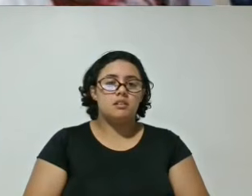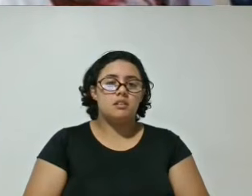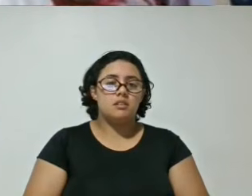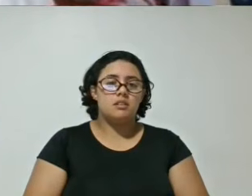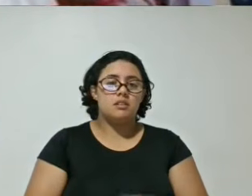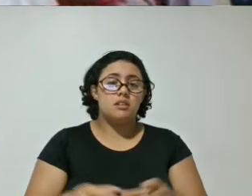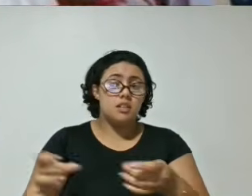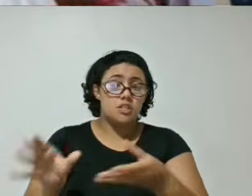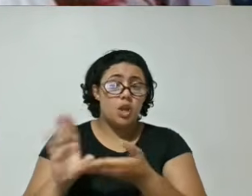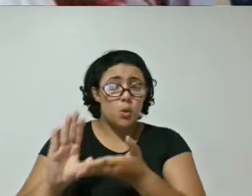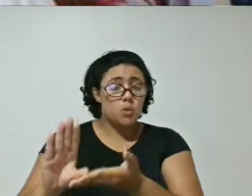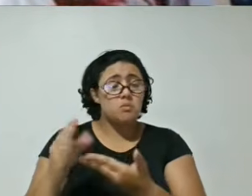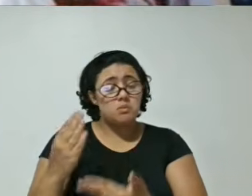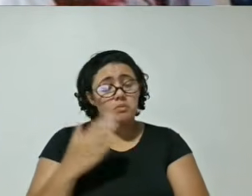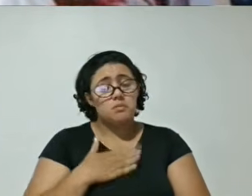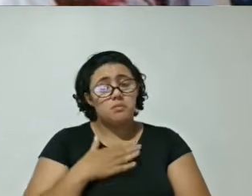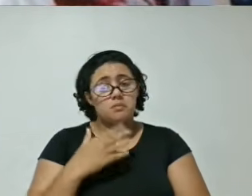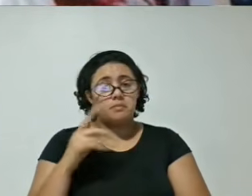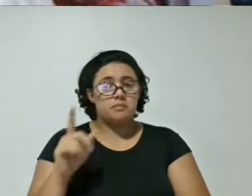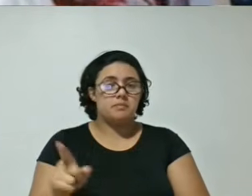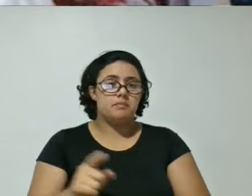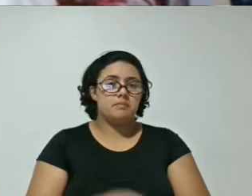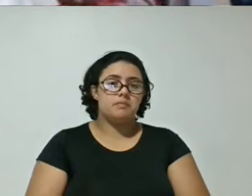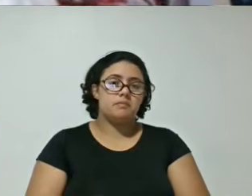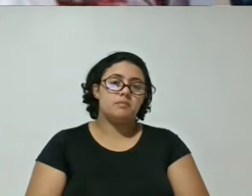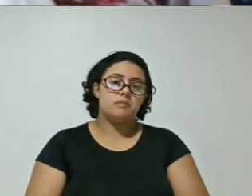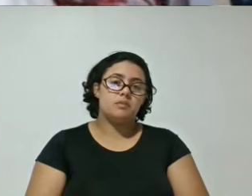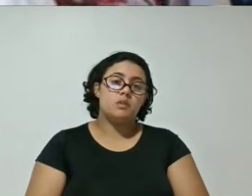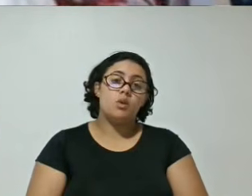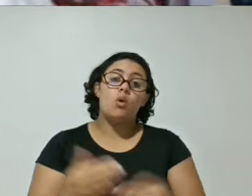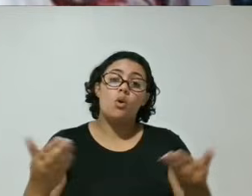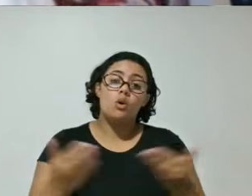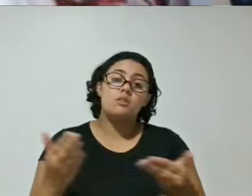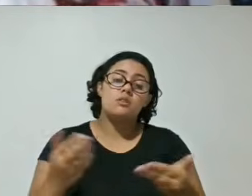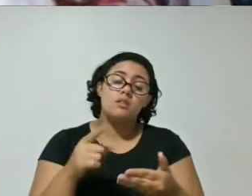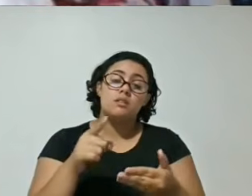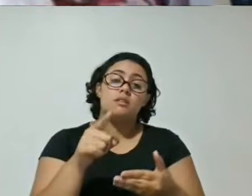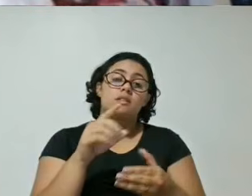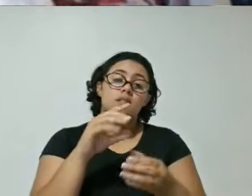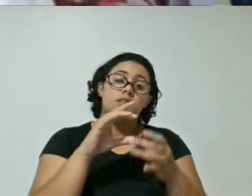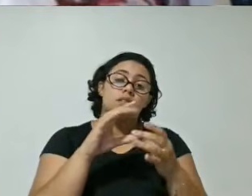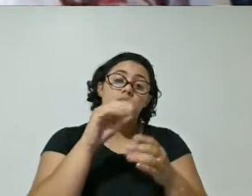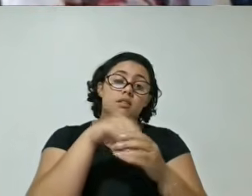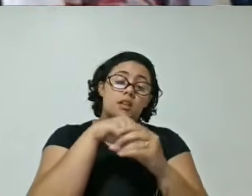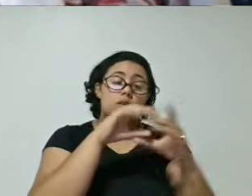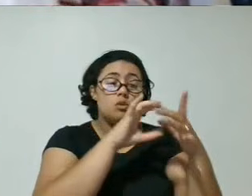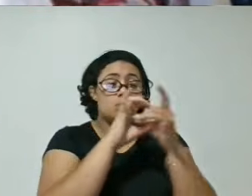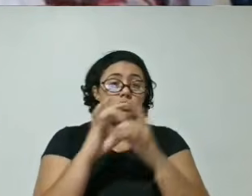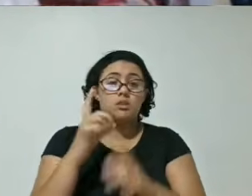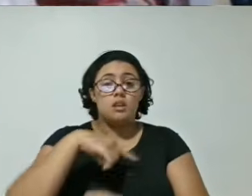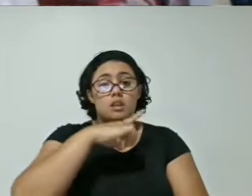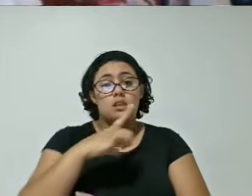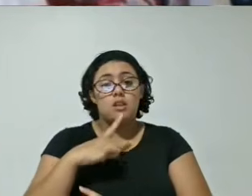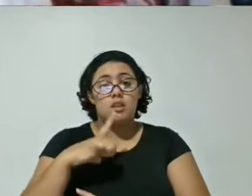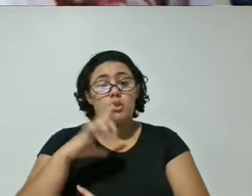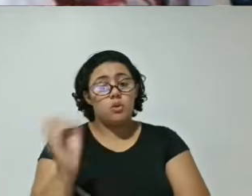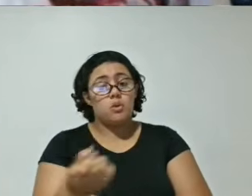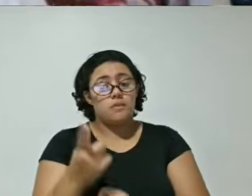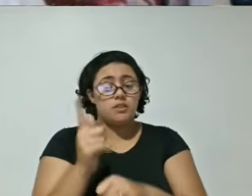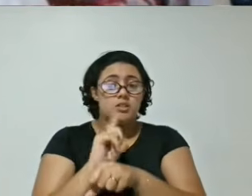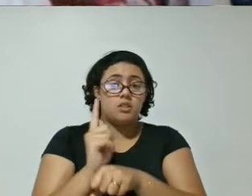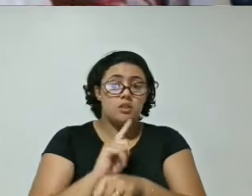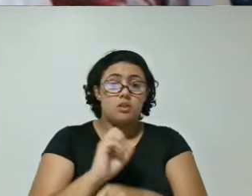ali. Você, mesmo hoje, né, dentro desse contexto que nós estamos, novas gerências, nova